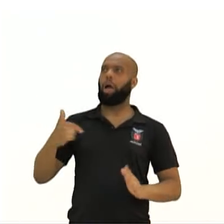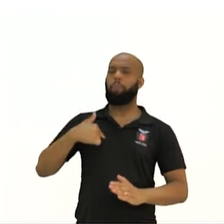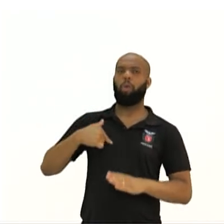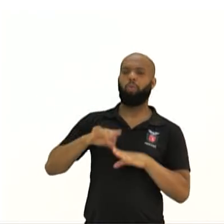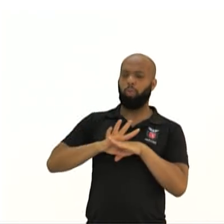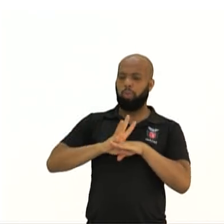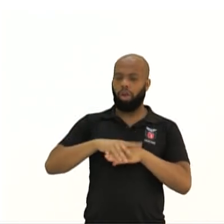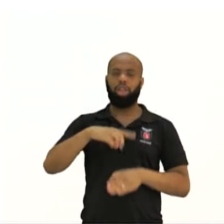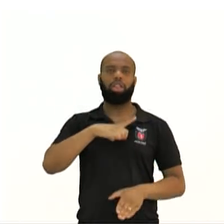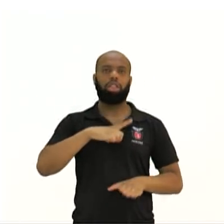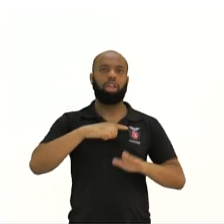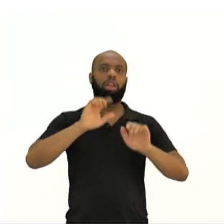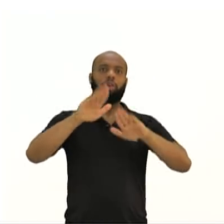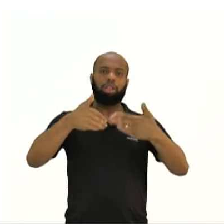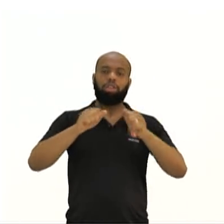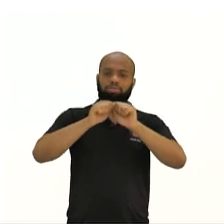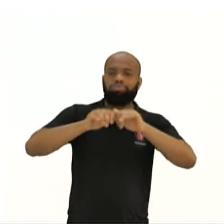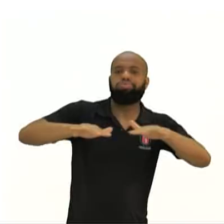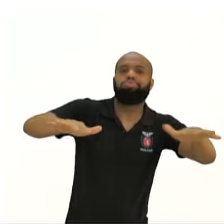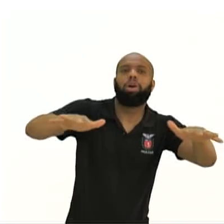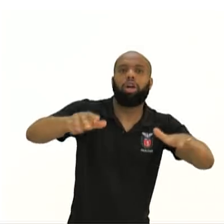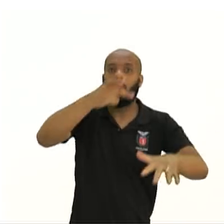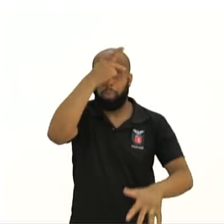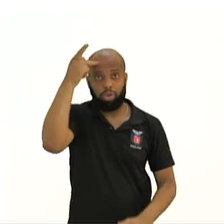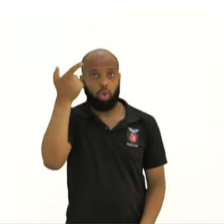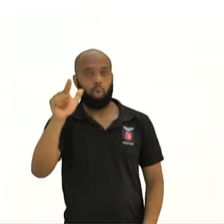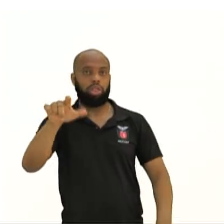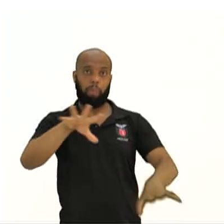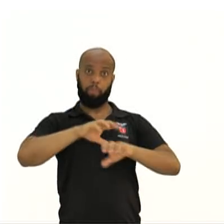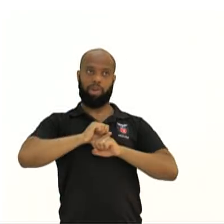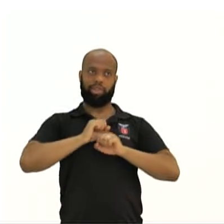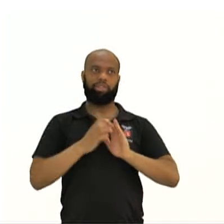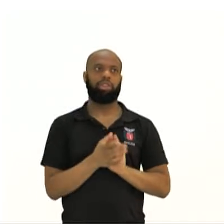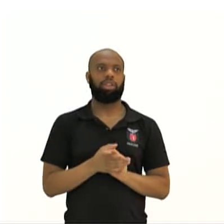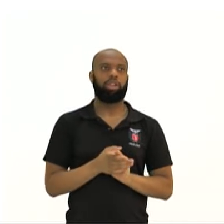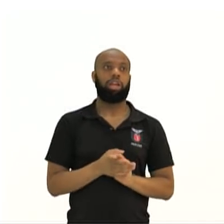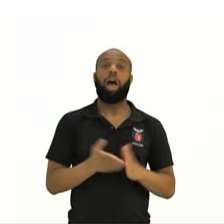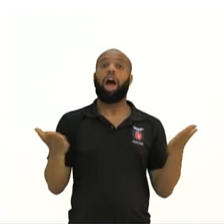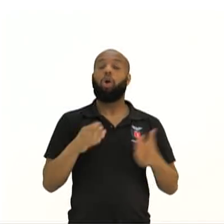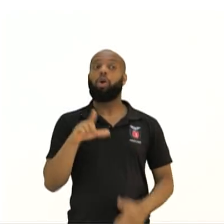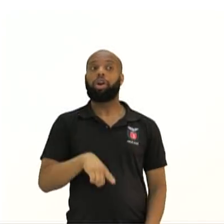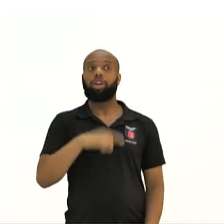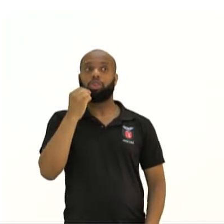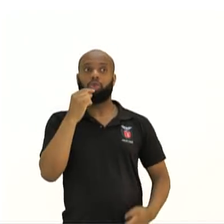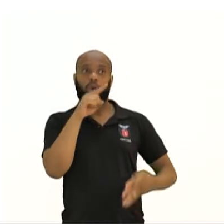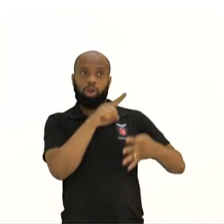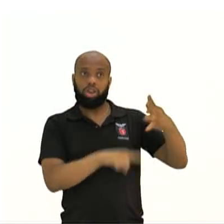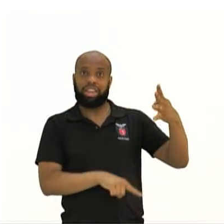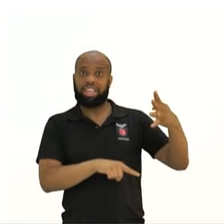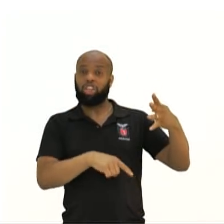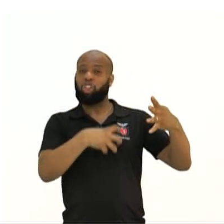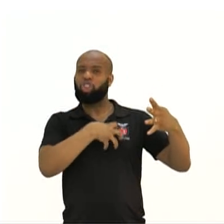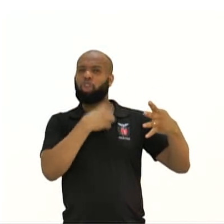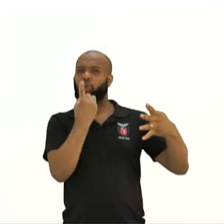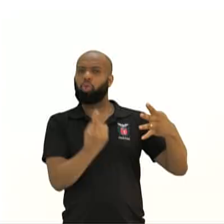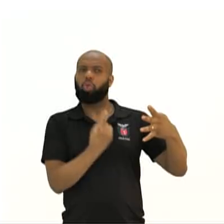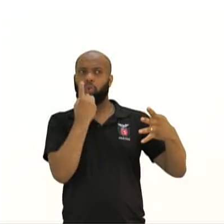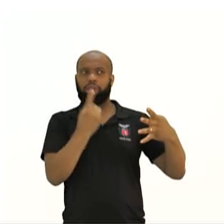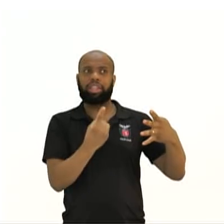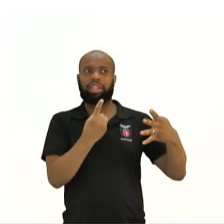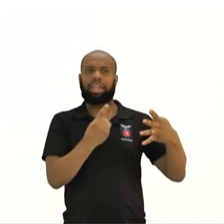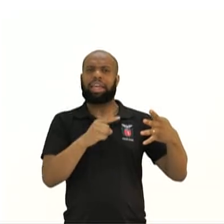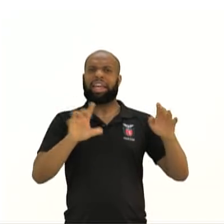doente, né, e acaba transmitindo a outras pessoas. Assinale, então, a única alternativa que